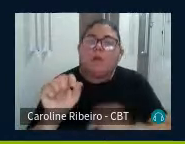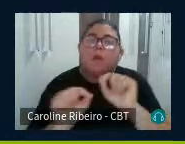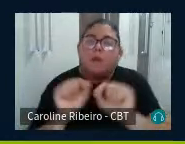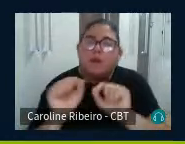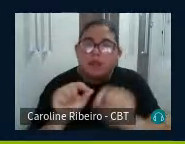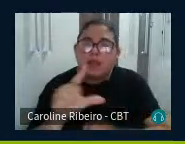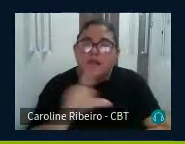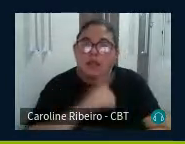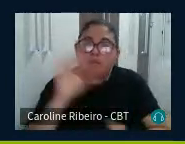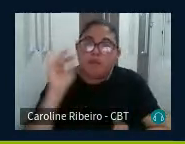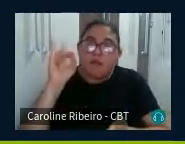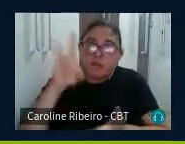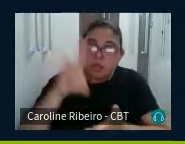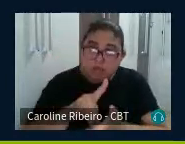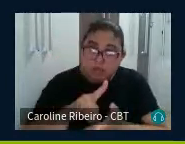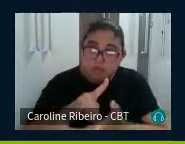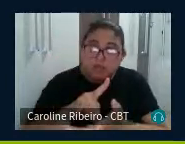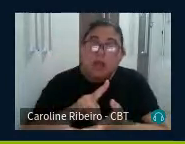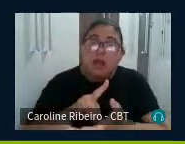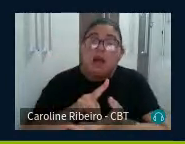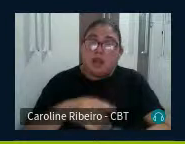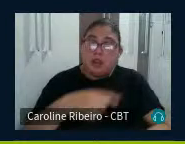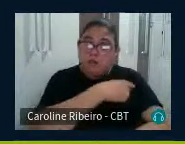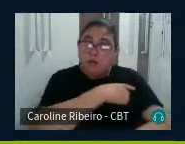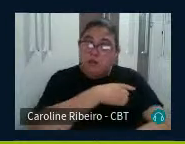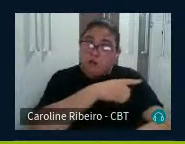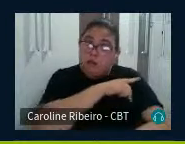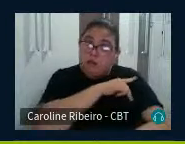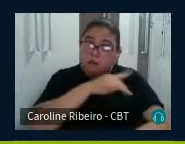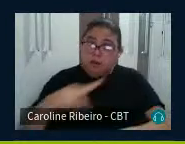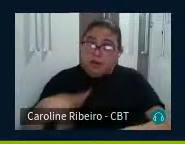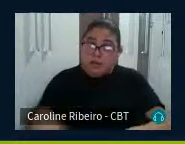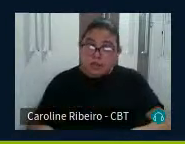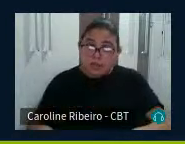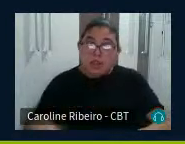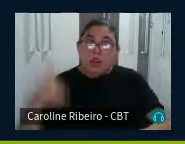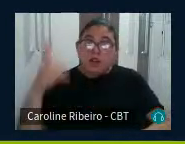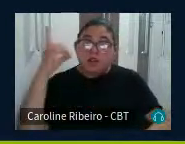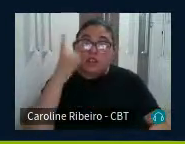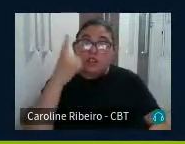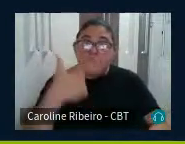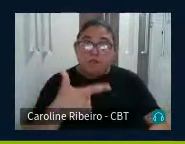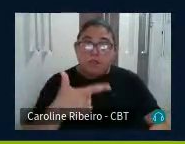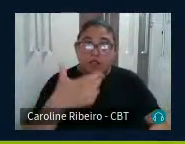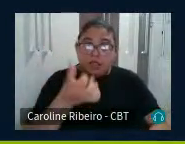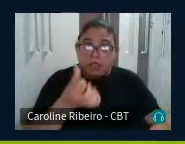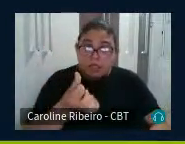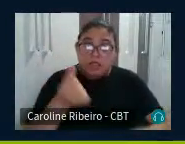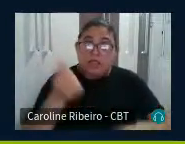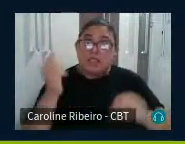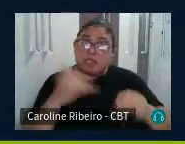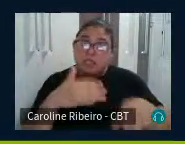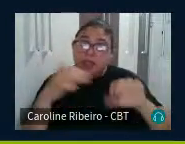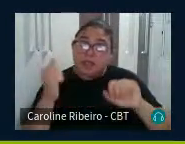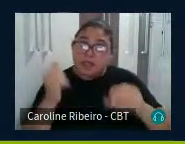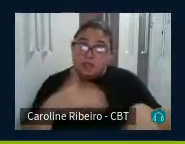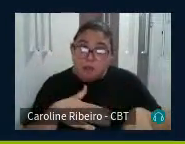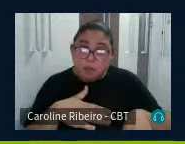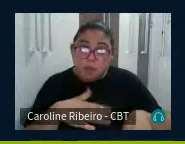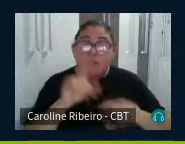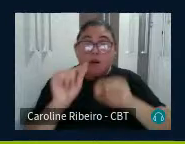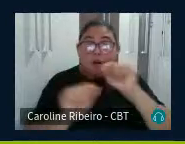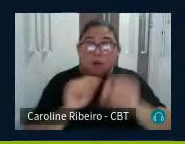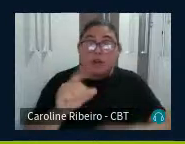foi oficializado pelo presidente aí a data do 26 de setembro, né? Que é essa data que